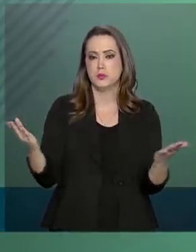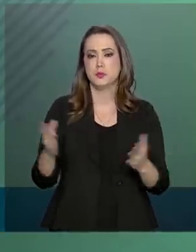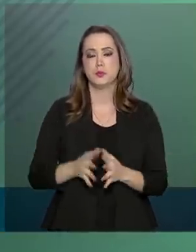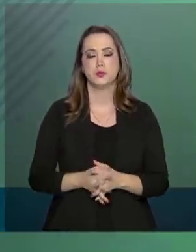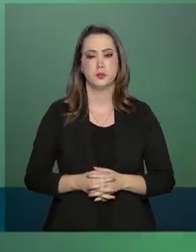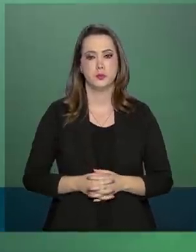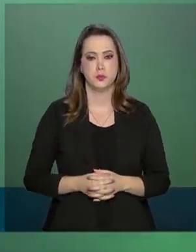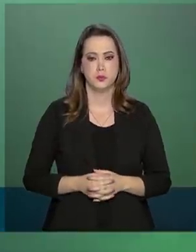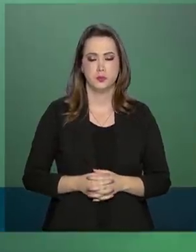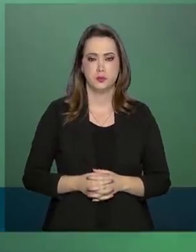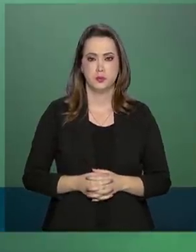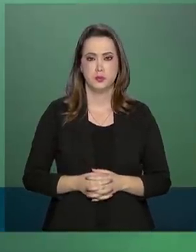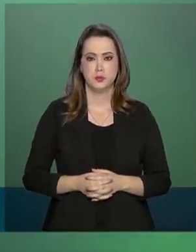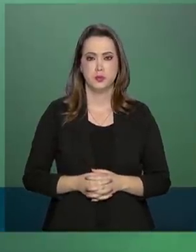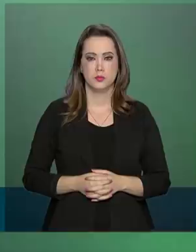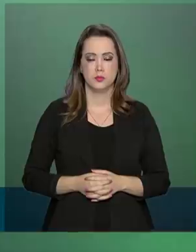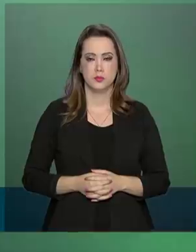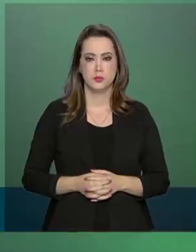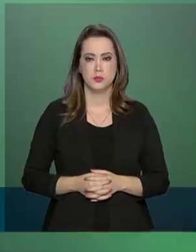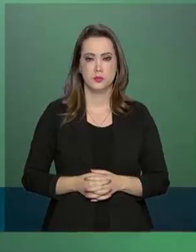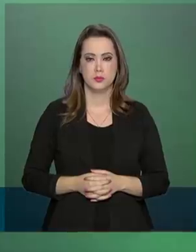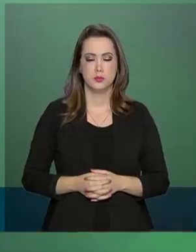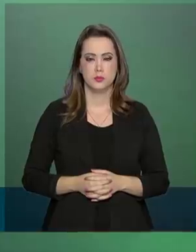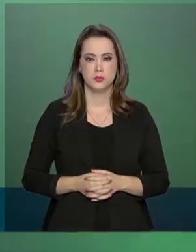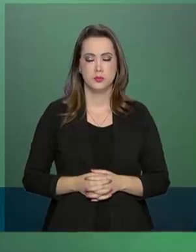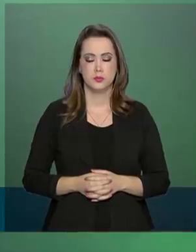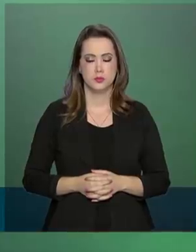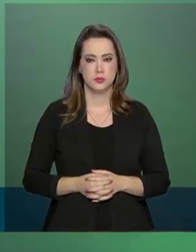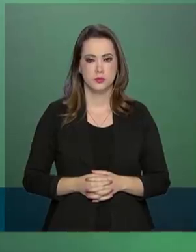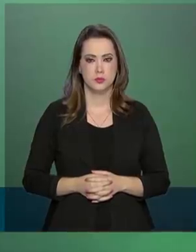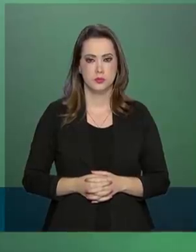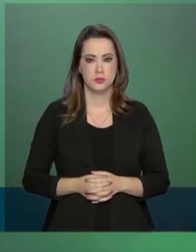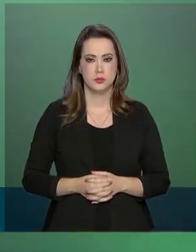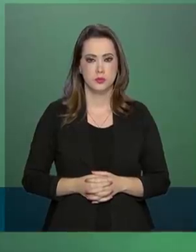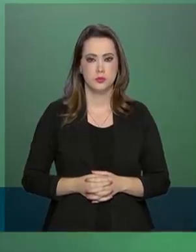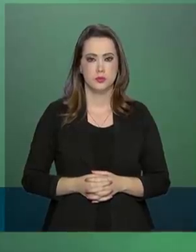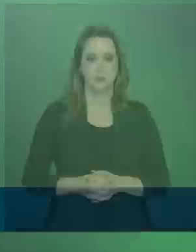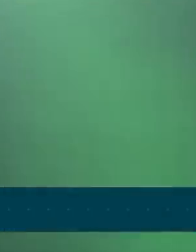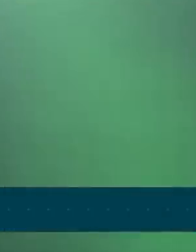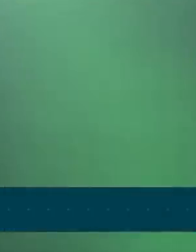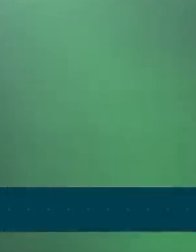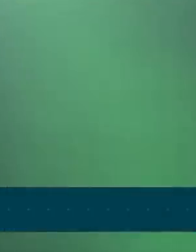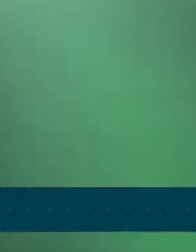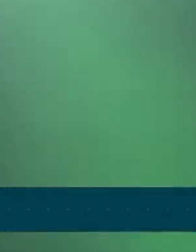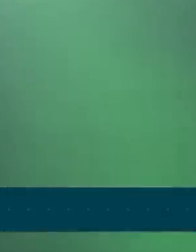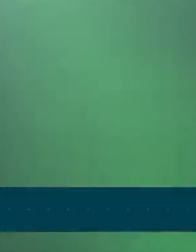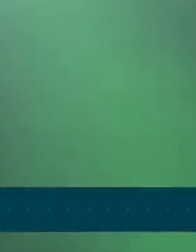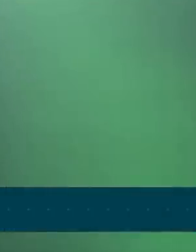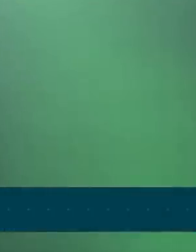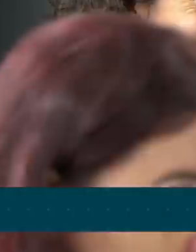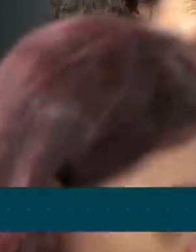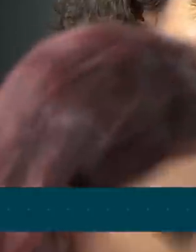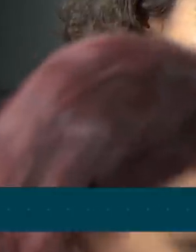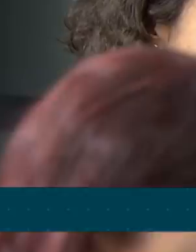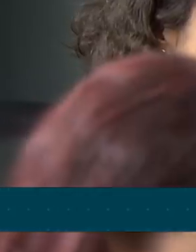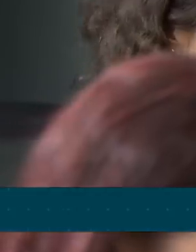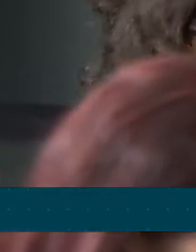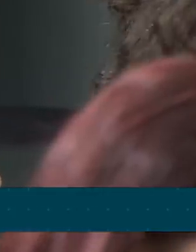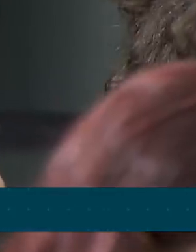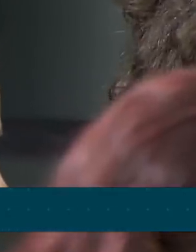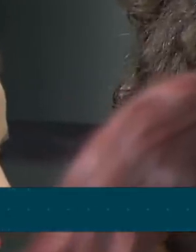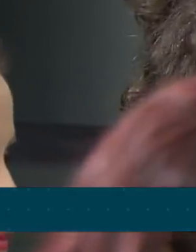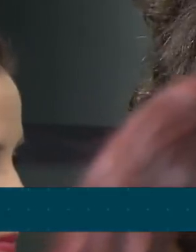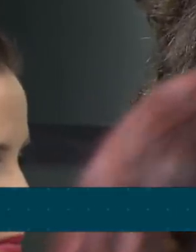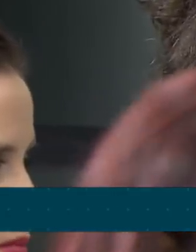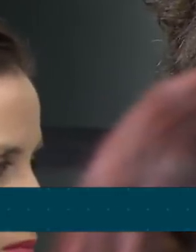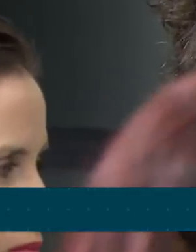perguntas boa noite era o matheus rádio gaúcha e zero hora que não vai ao seu nome desculpe mateus